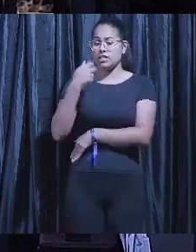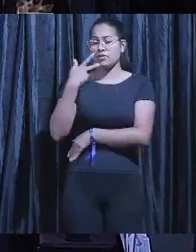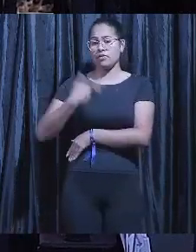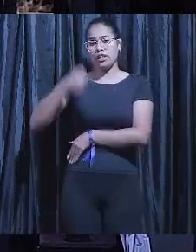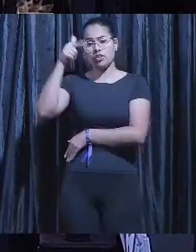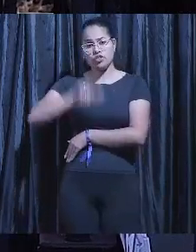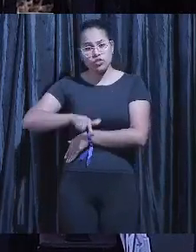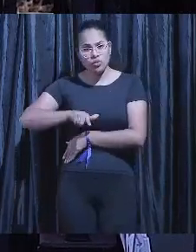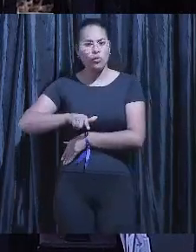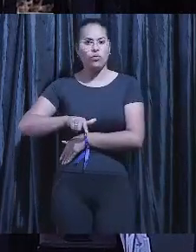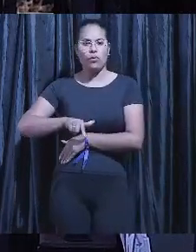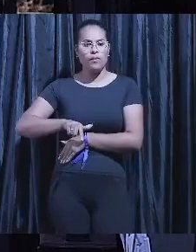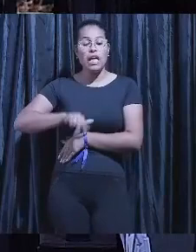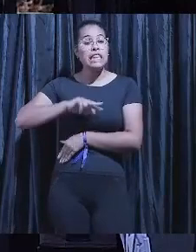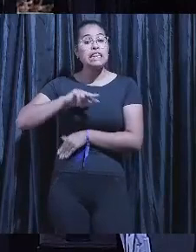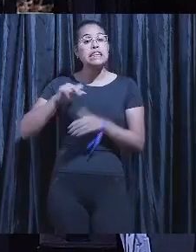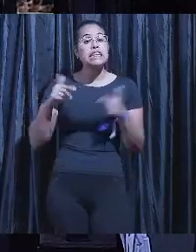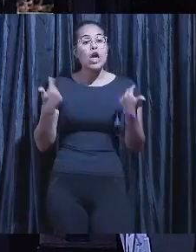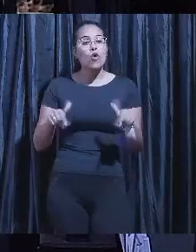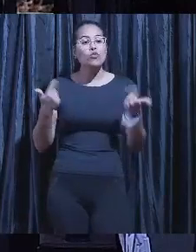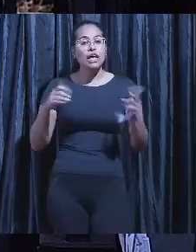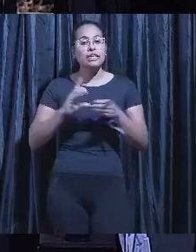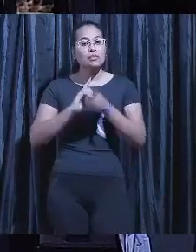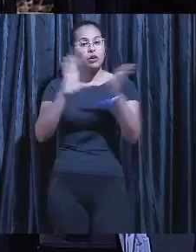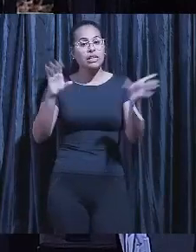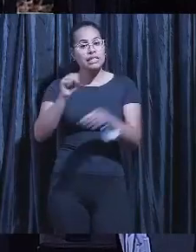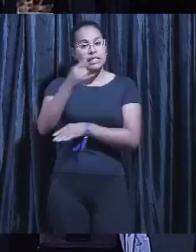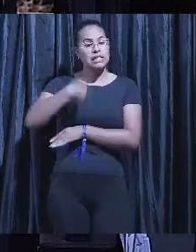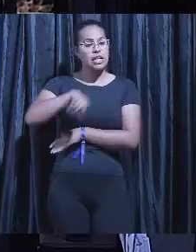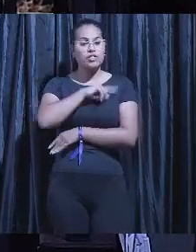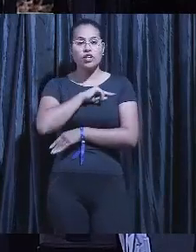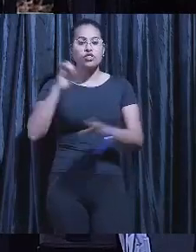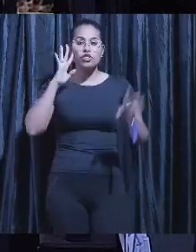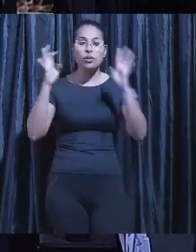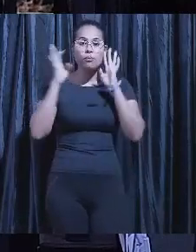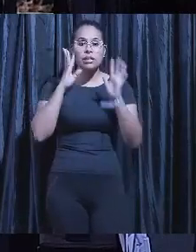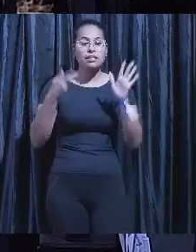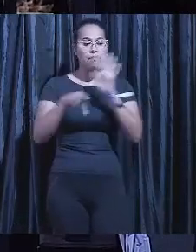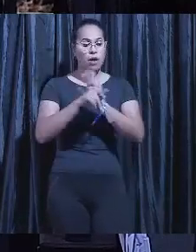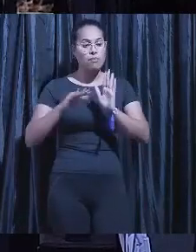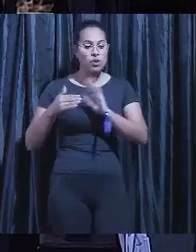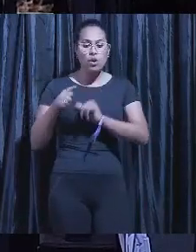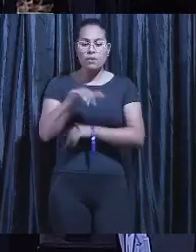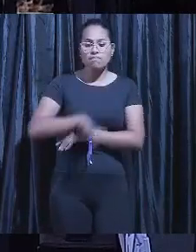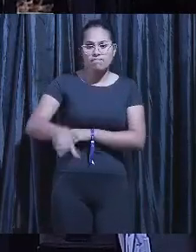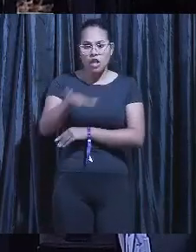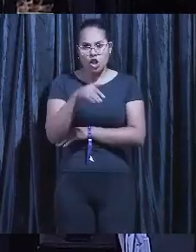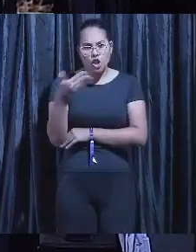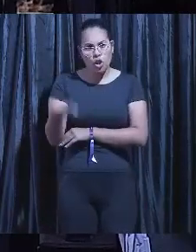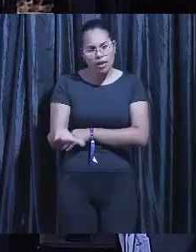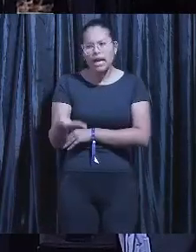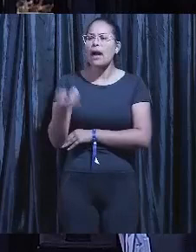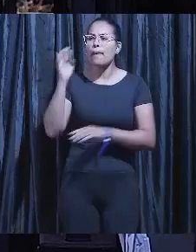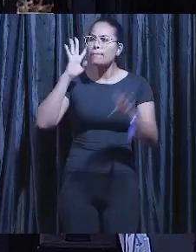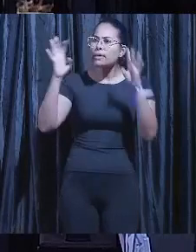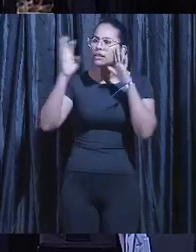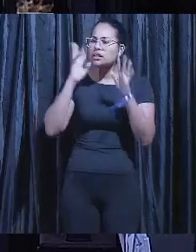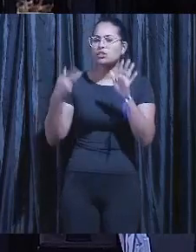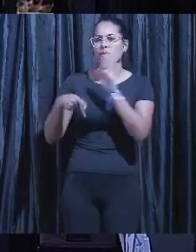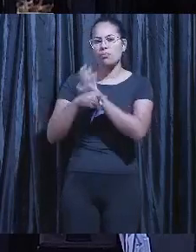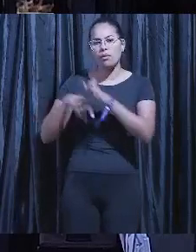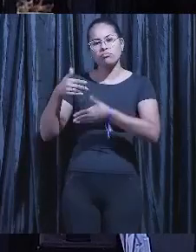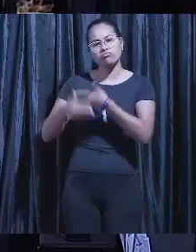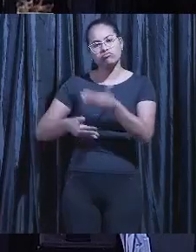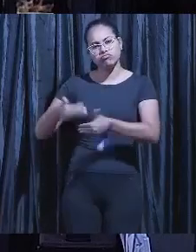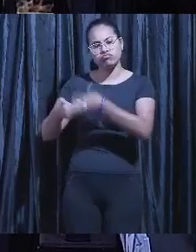Não tem democracia se a gente não pensar nesses territórios, se a gente não estiver pensando na construção de um processo